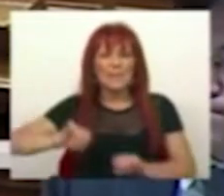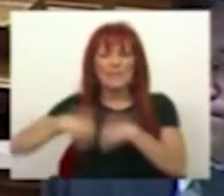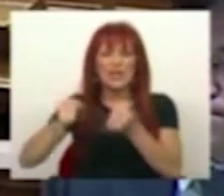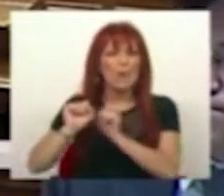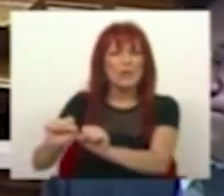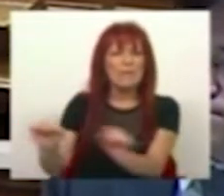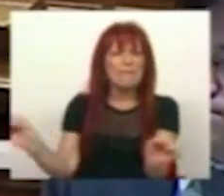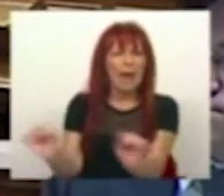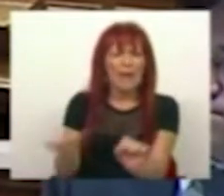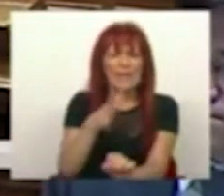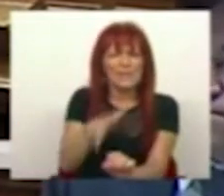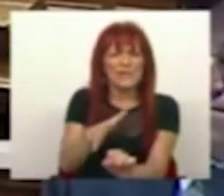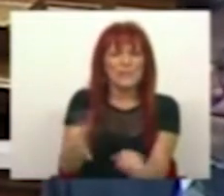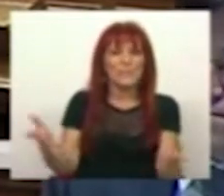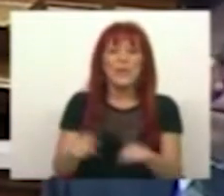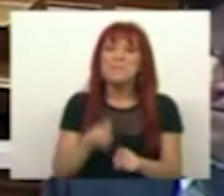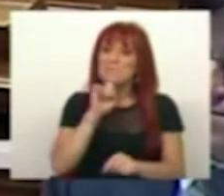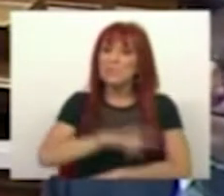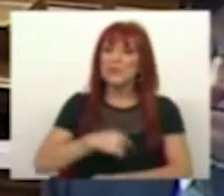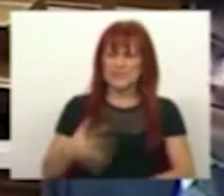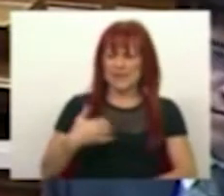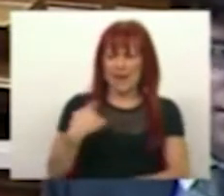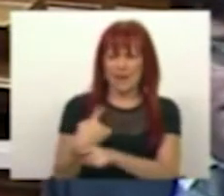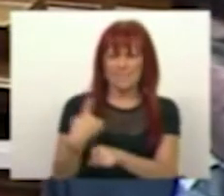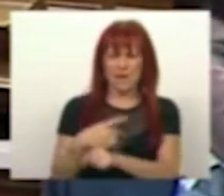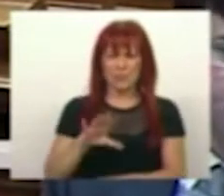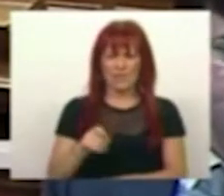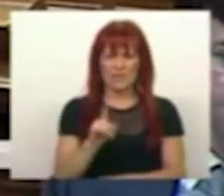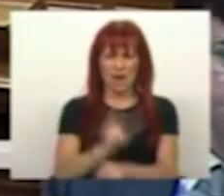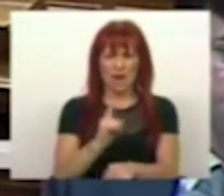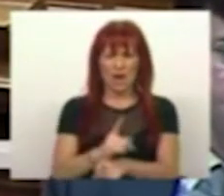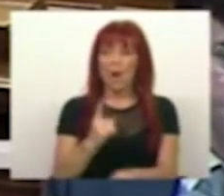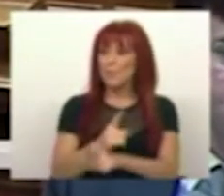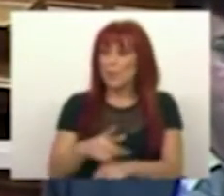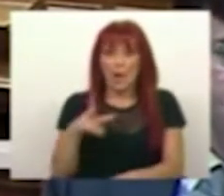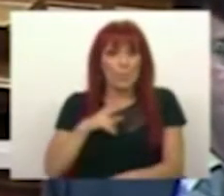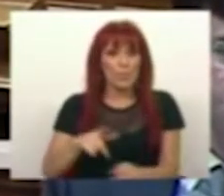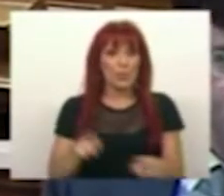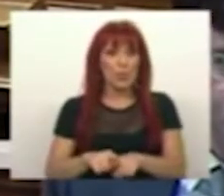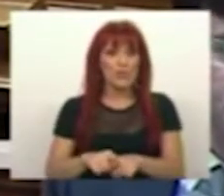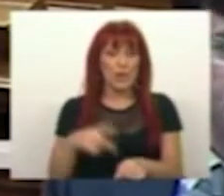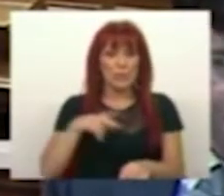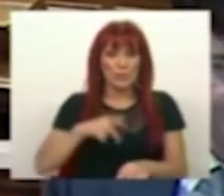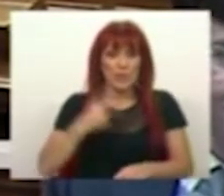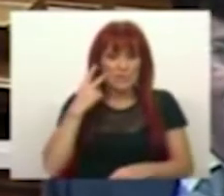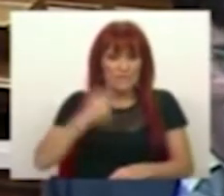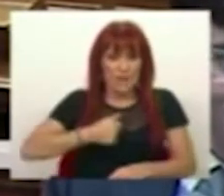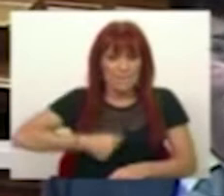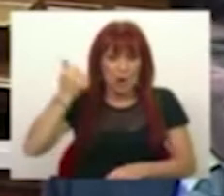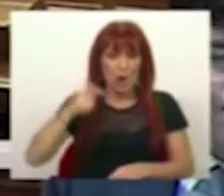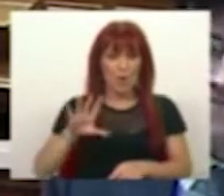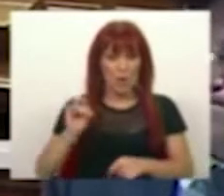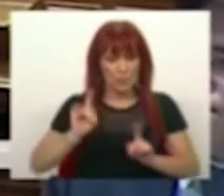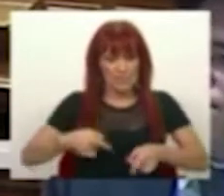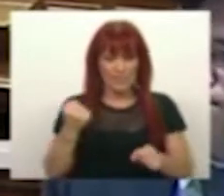da oposição. Talvez continuem zangados com o país só porque Portugal e os portugueses estão melhor desde que assumimos a